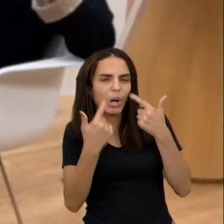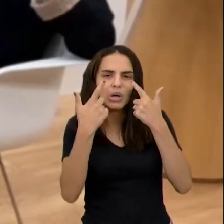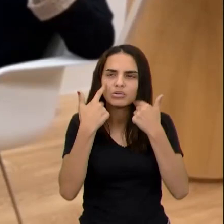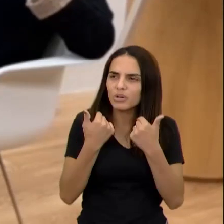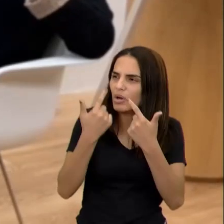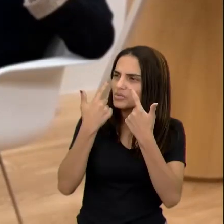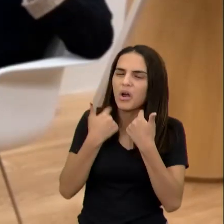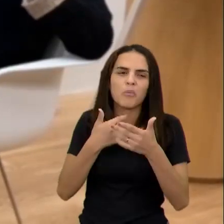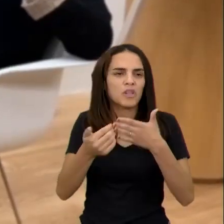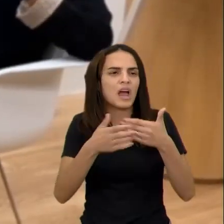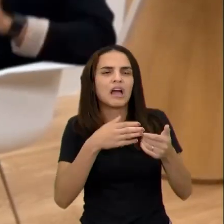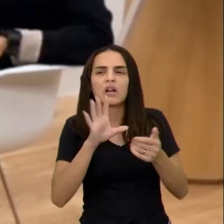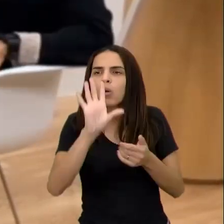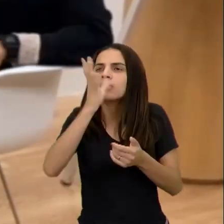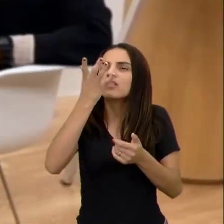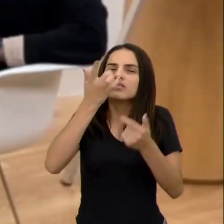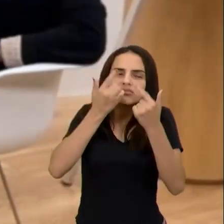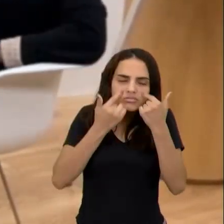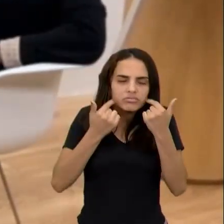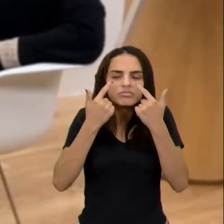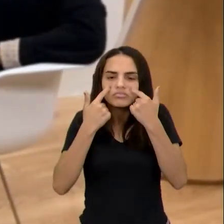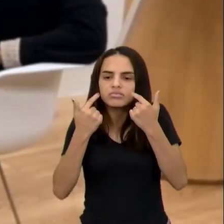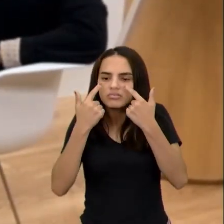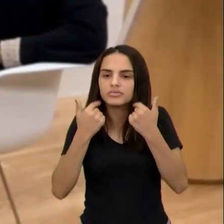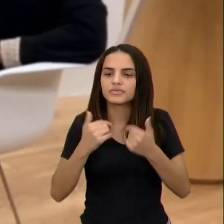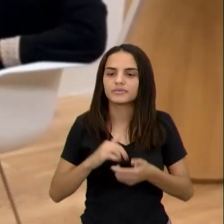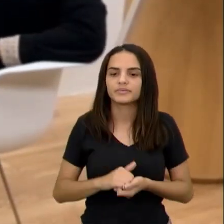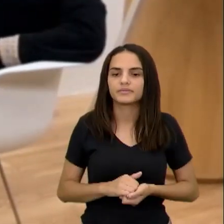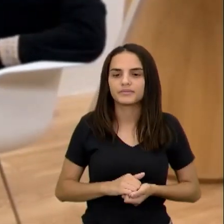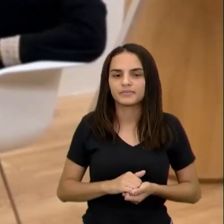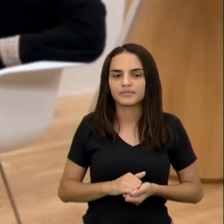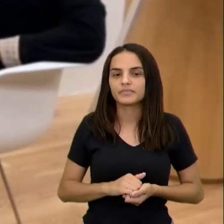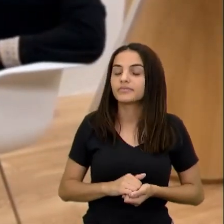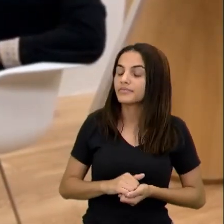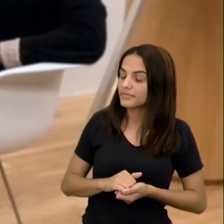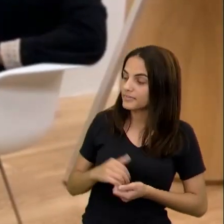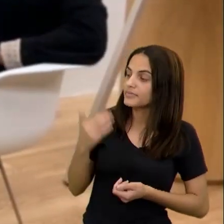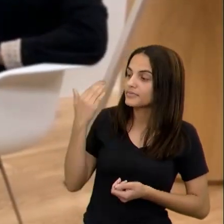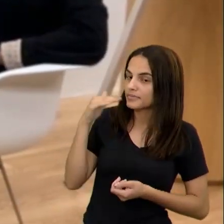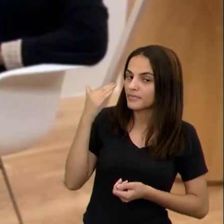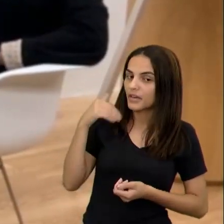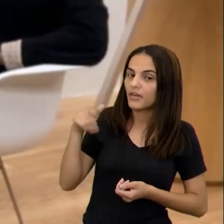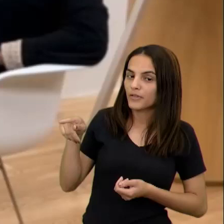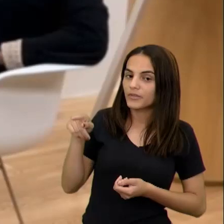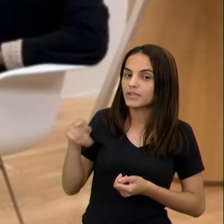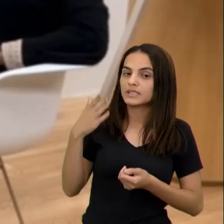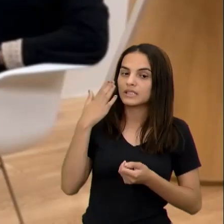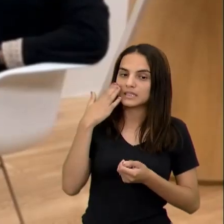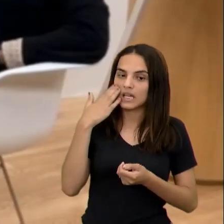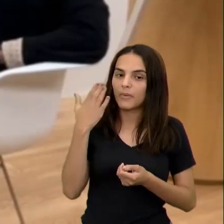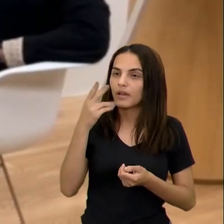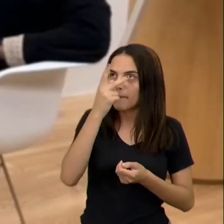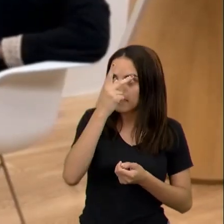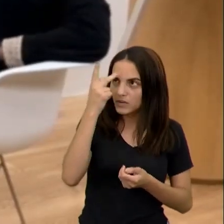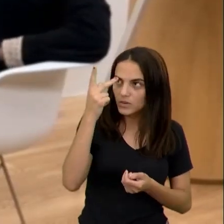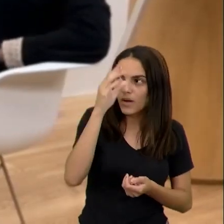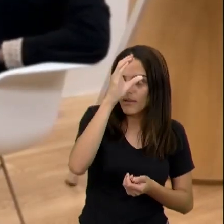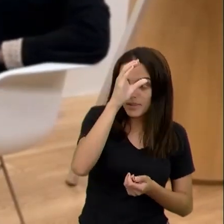à toa, choro no mundo. Só reforçando, você sabe que essa vaga é para atendimento ao cliente,